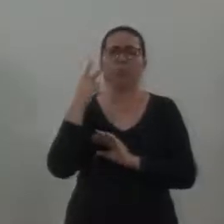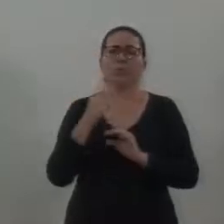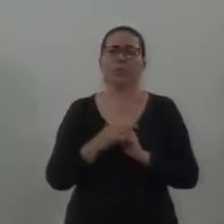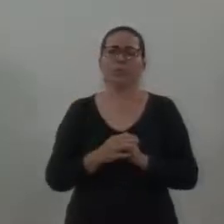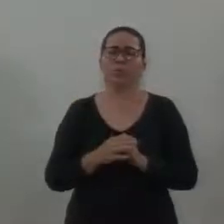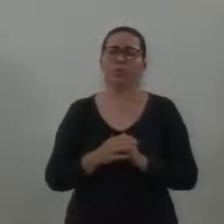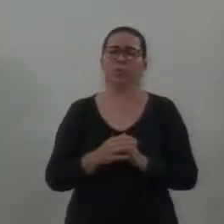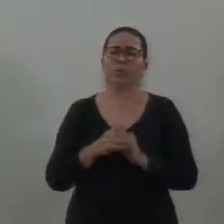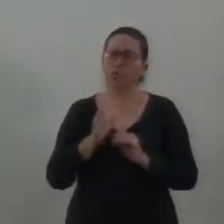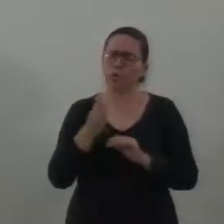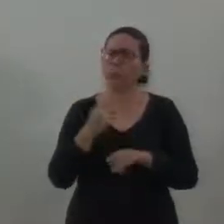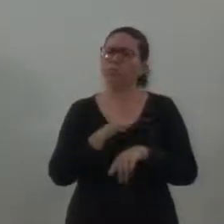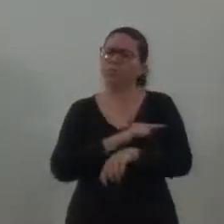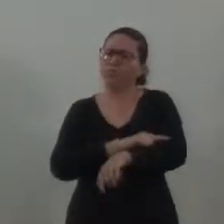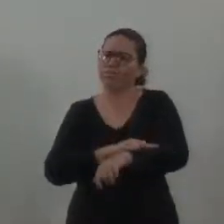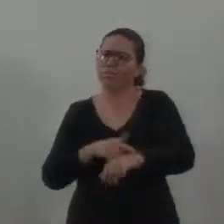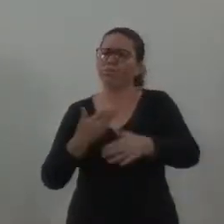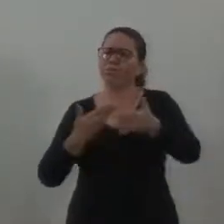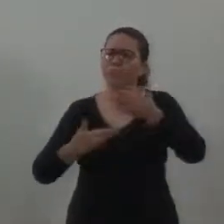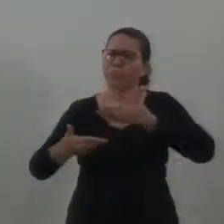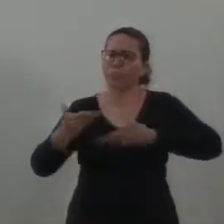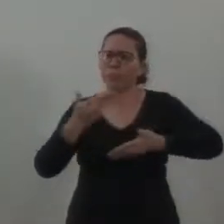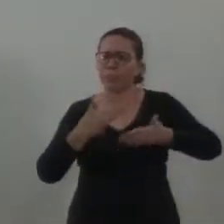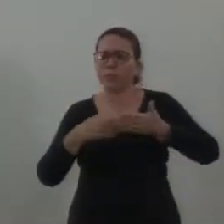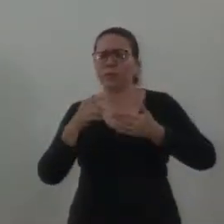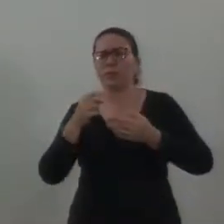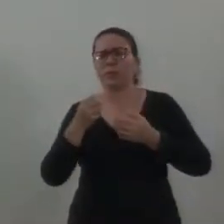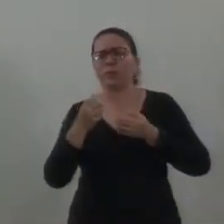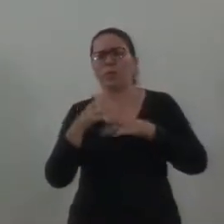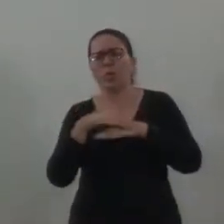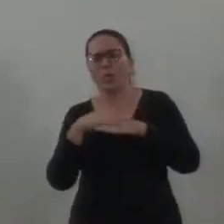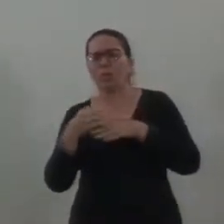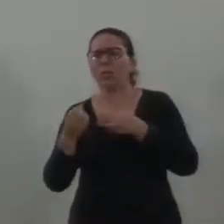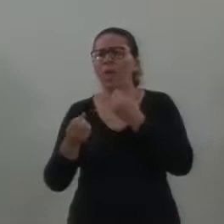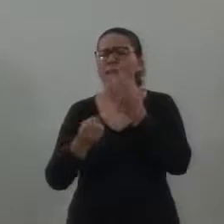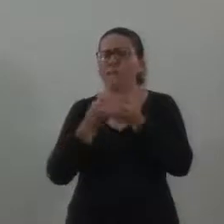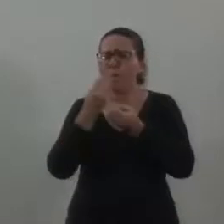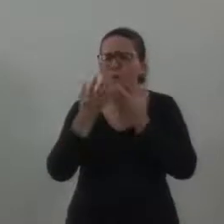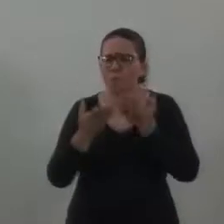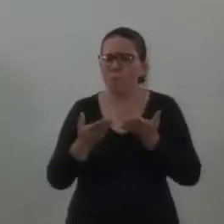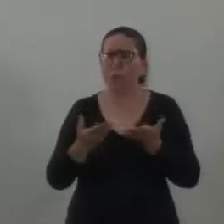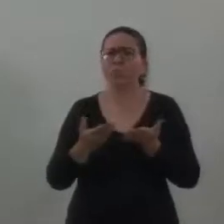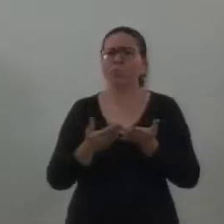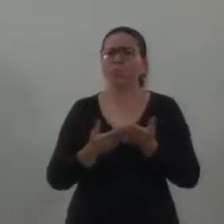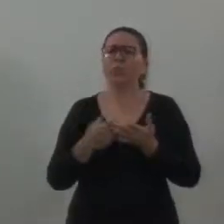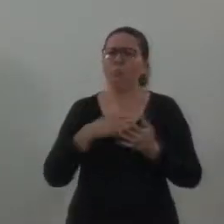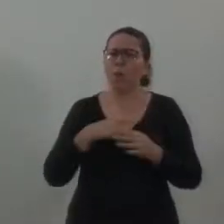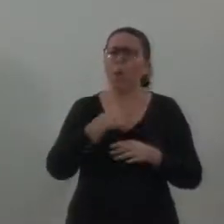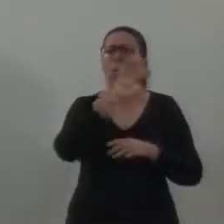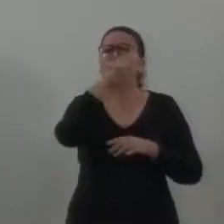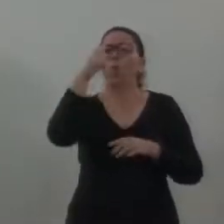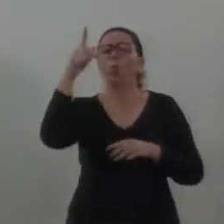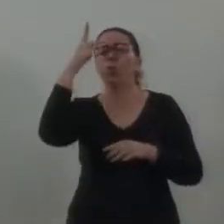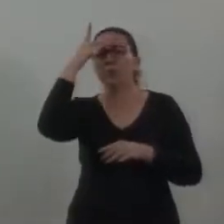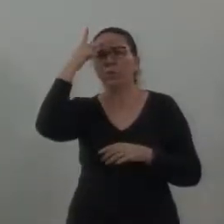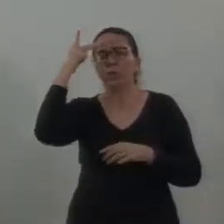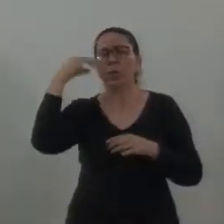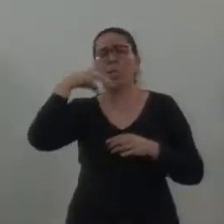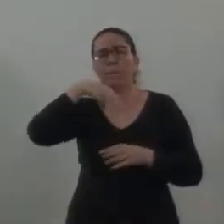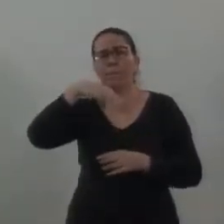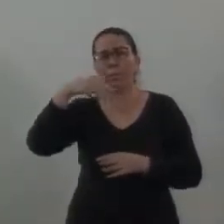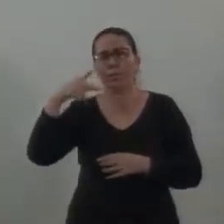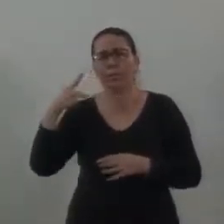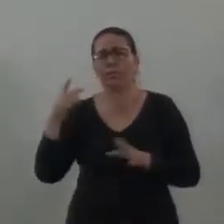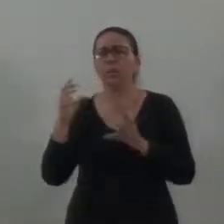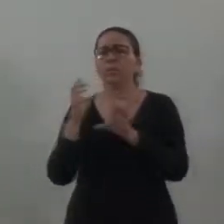atenderam muito gentilmente, trocamos ideias, recebi informações, mas também falei com outras pessoas, inclusive no Ministério Público de